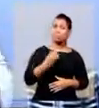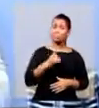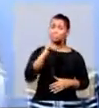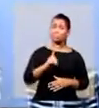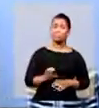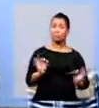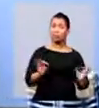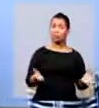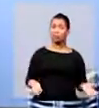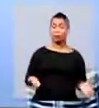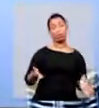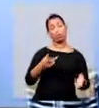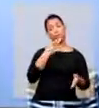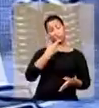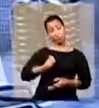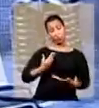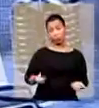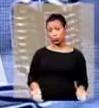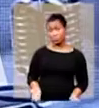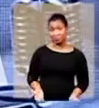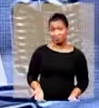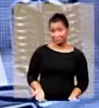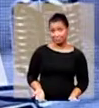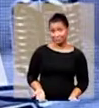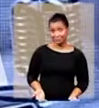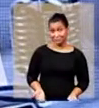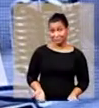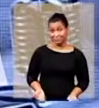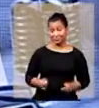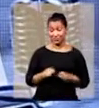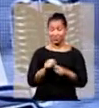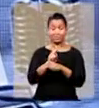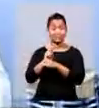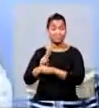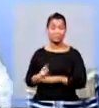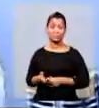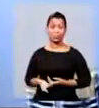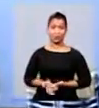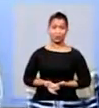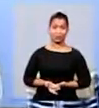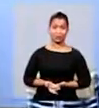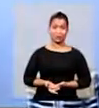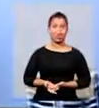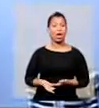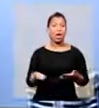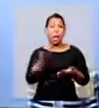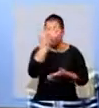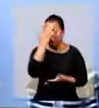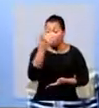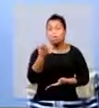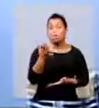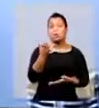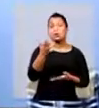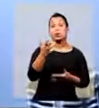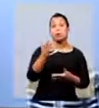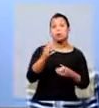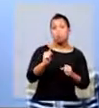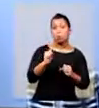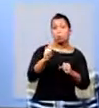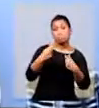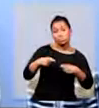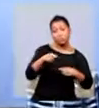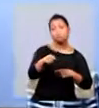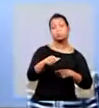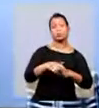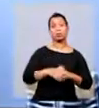fazer uma vistoria. De repente, hoje eu não estou... Amanhã posso precisar dos seus trabalhos e de repente... Não consigo ter acesso, né? Essa é a situação